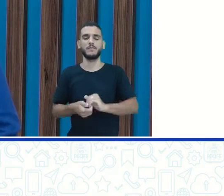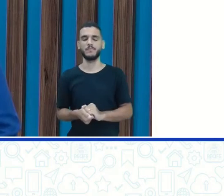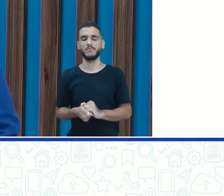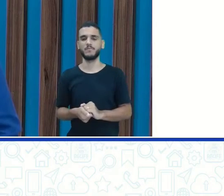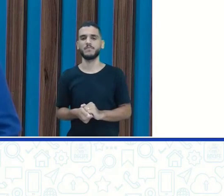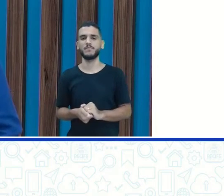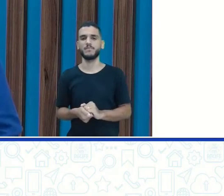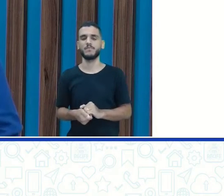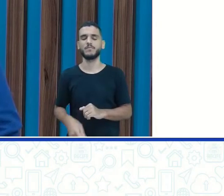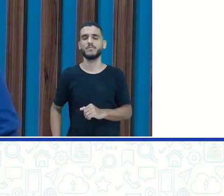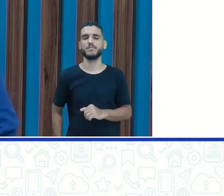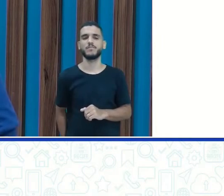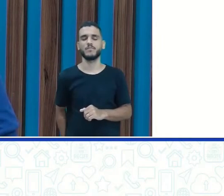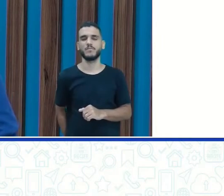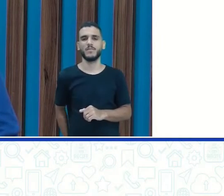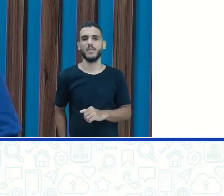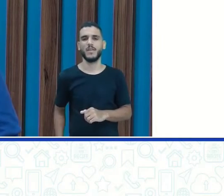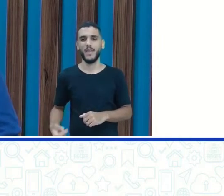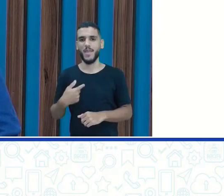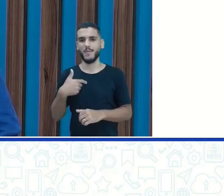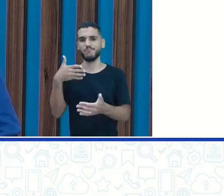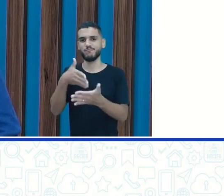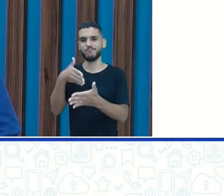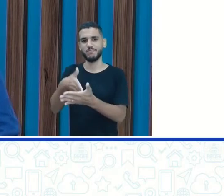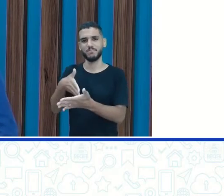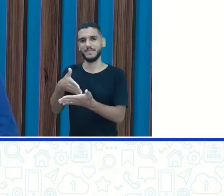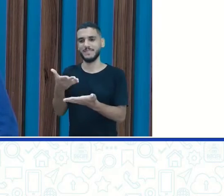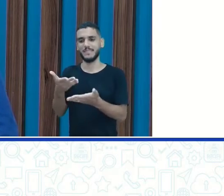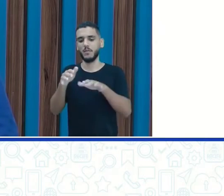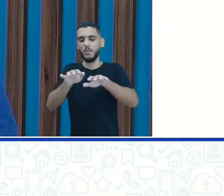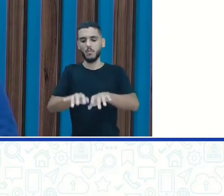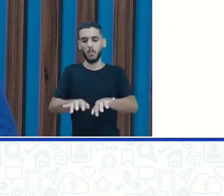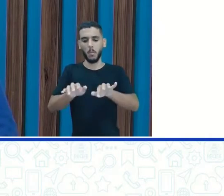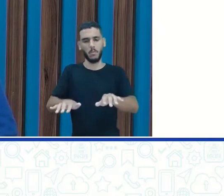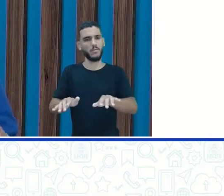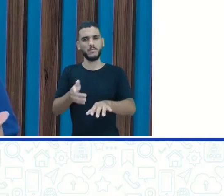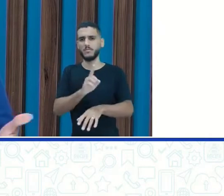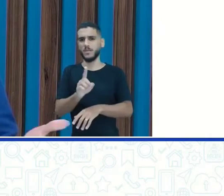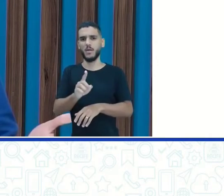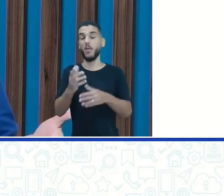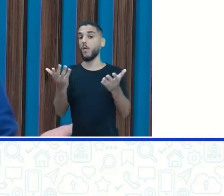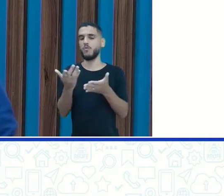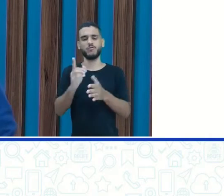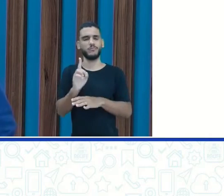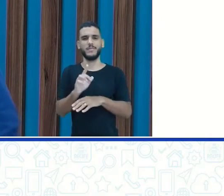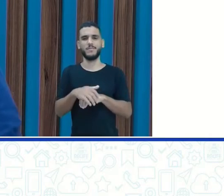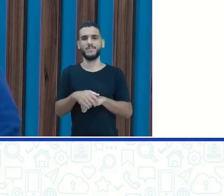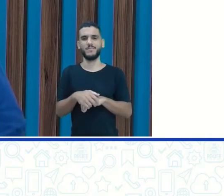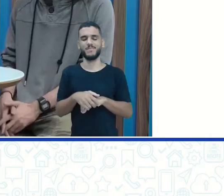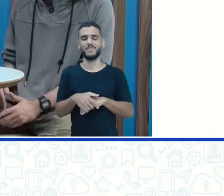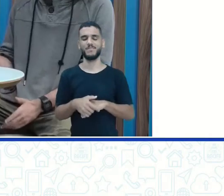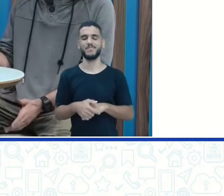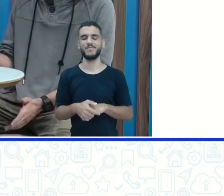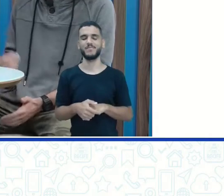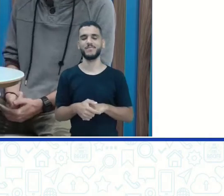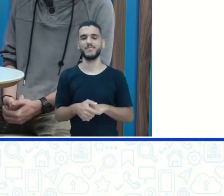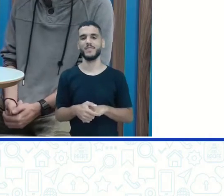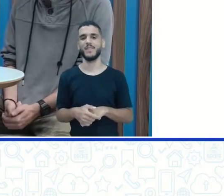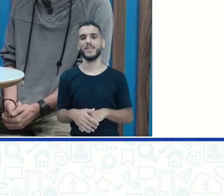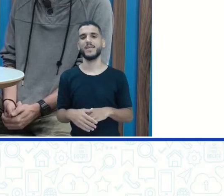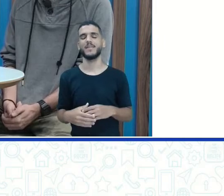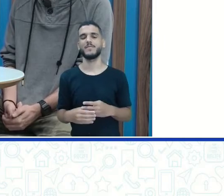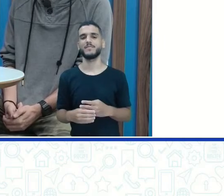E isso vai me impedir de tocar piano? Não. Hoje, mas não. Sim, isso daí